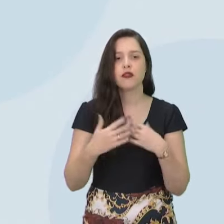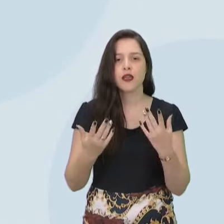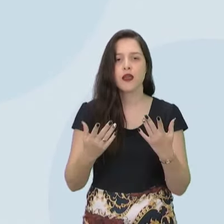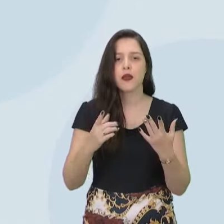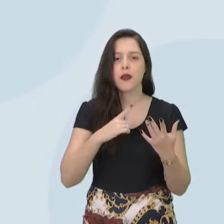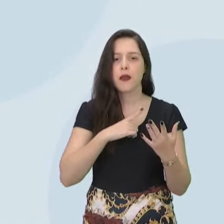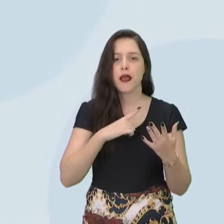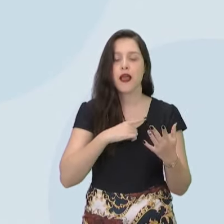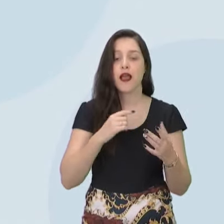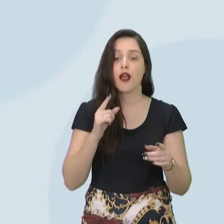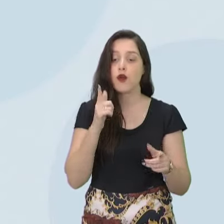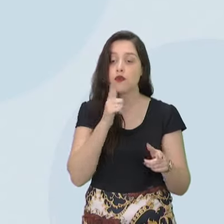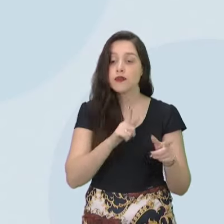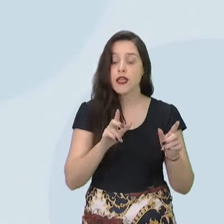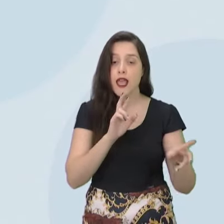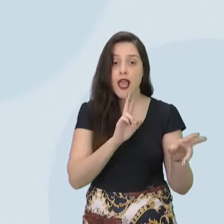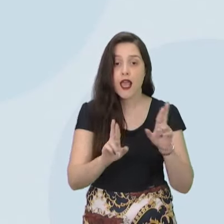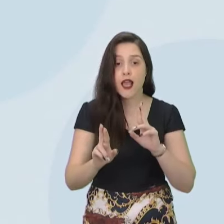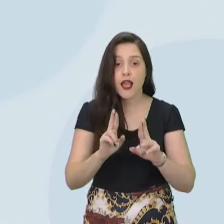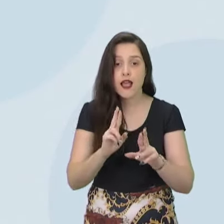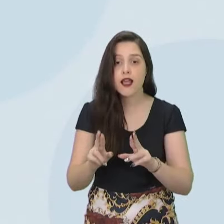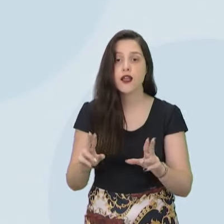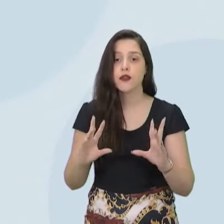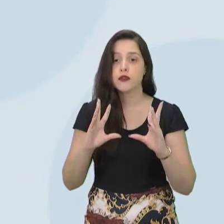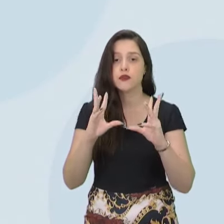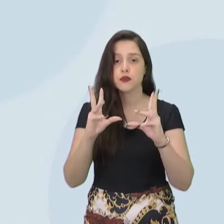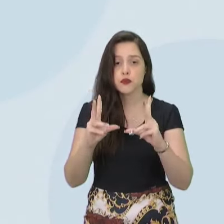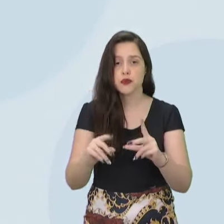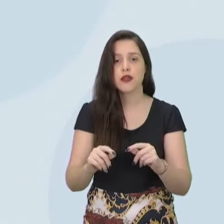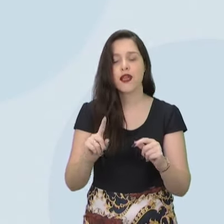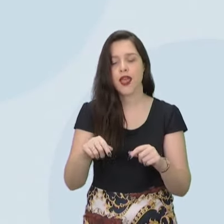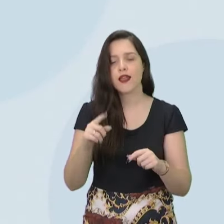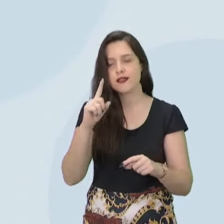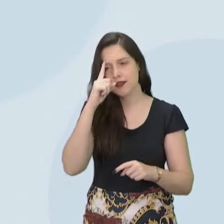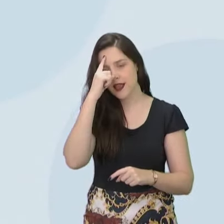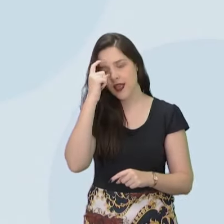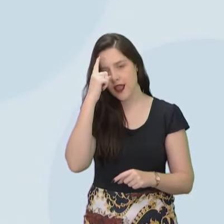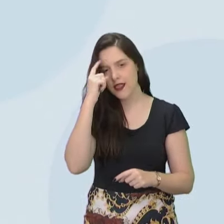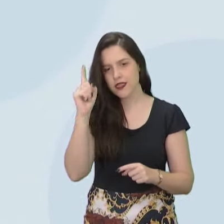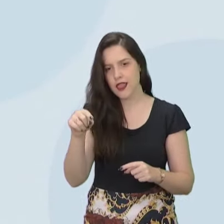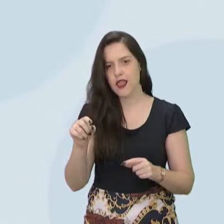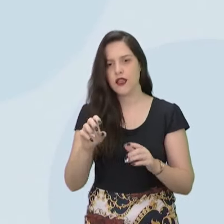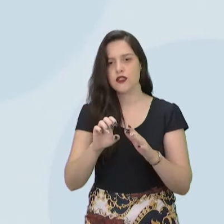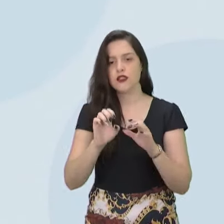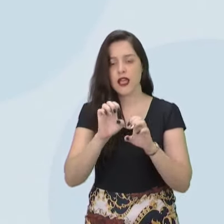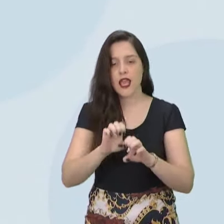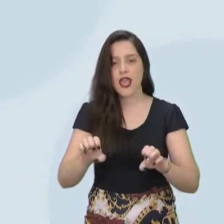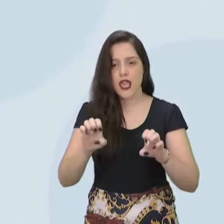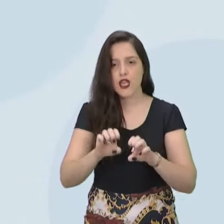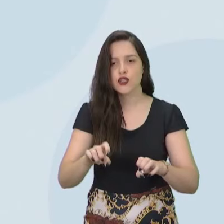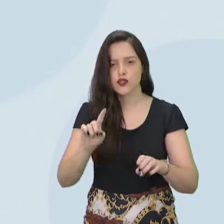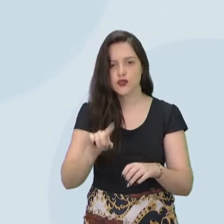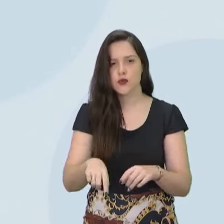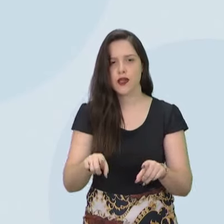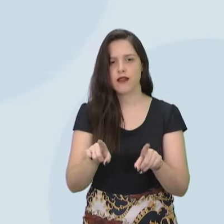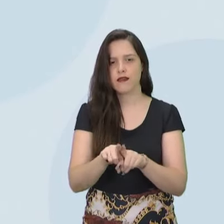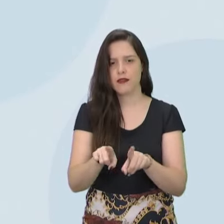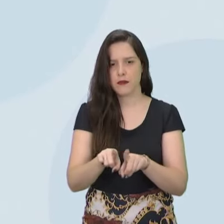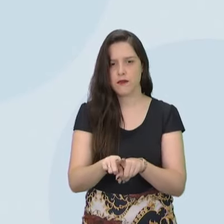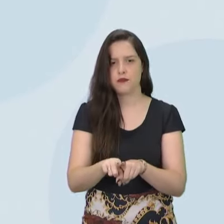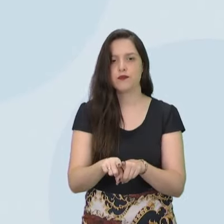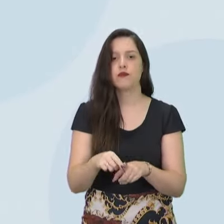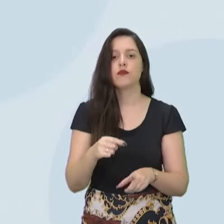aí a mudar a realidade do mundo, tá bom? Essa é a ideia aí desse eixo estruturante, mediação e